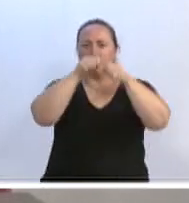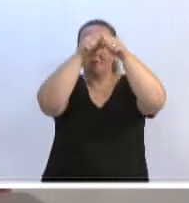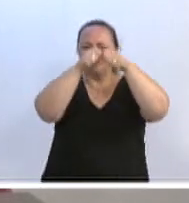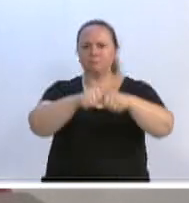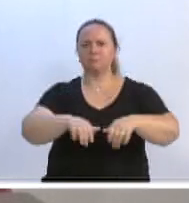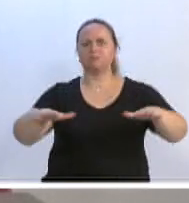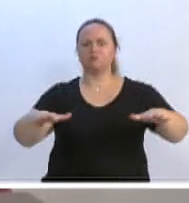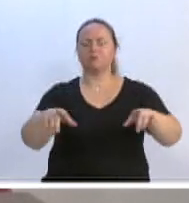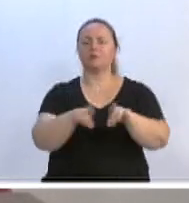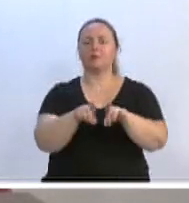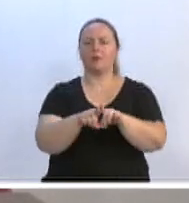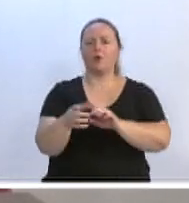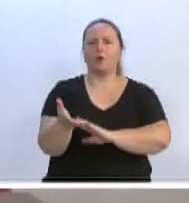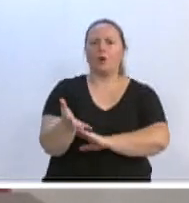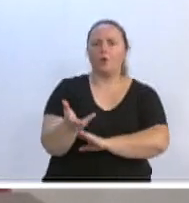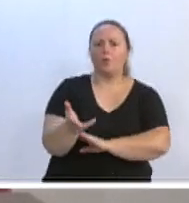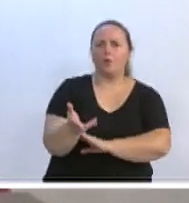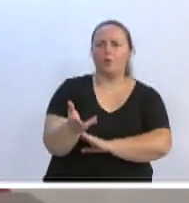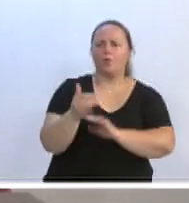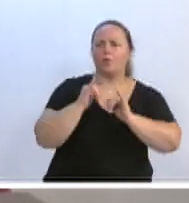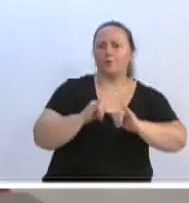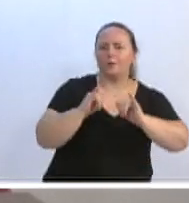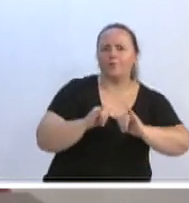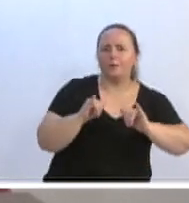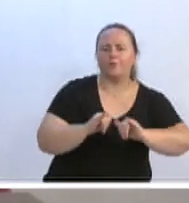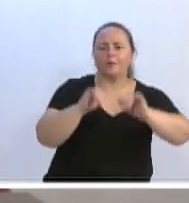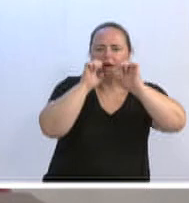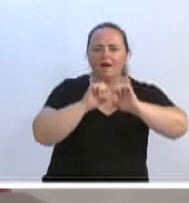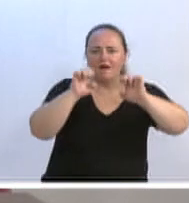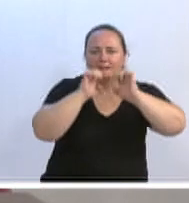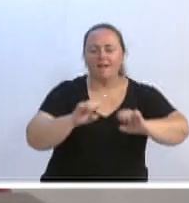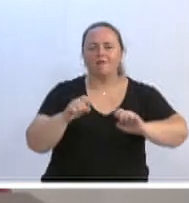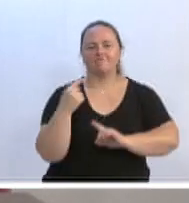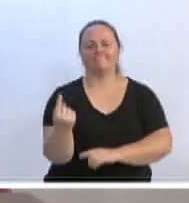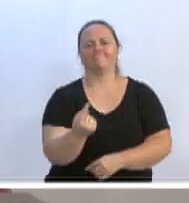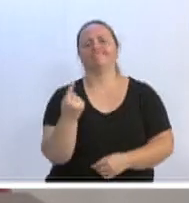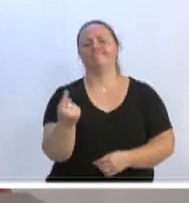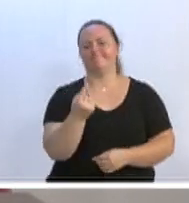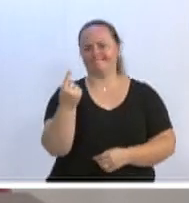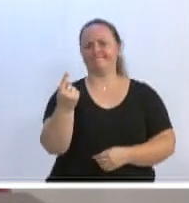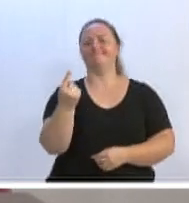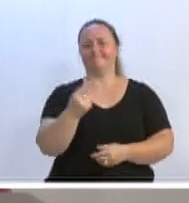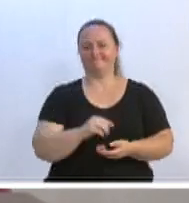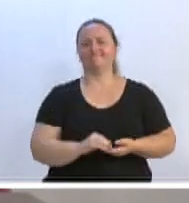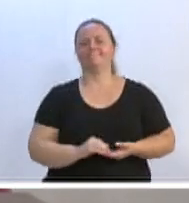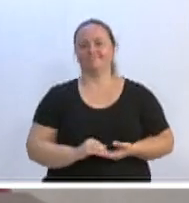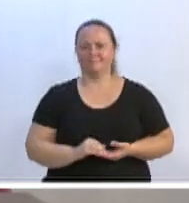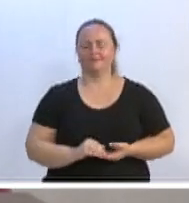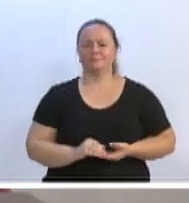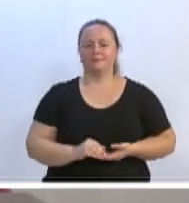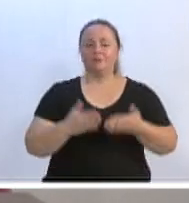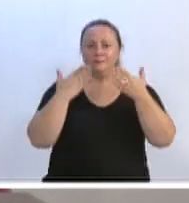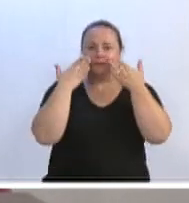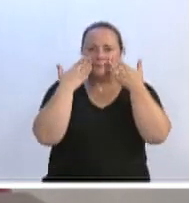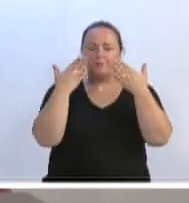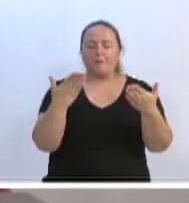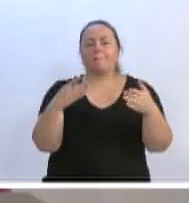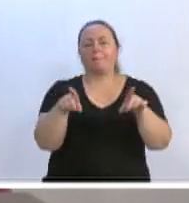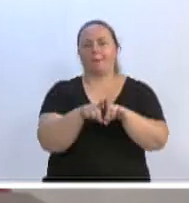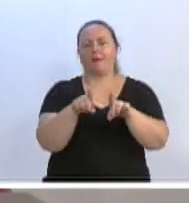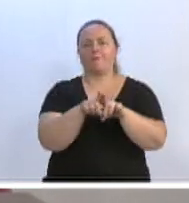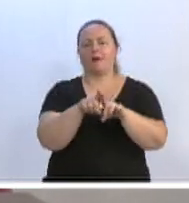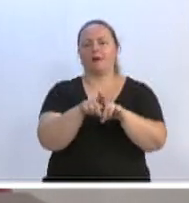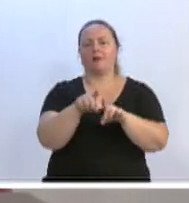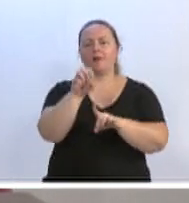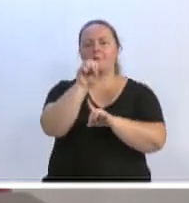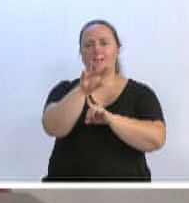e velocidade na divulgação do Evangelho Eterno. Destacamos aqui a transmissão via